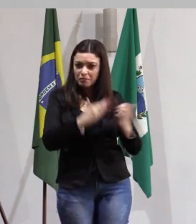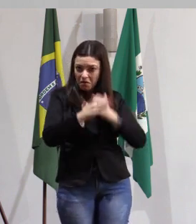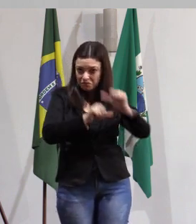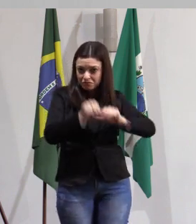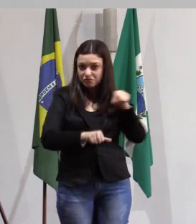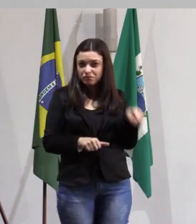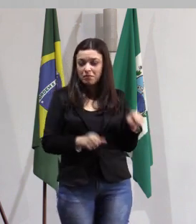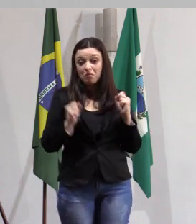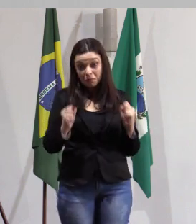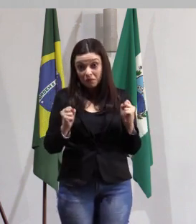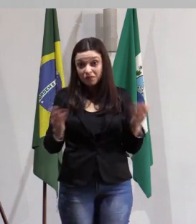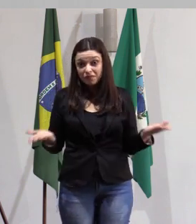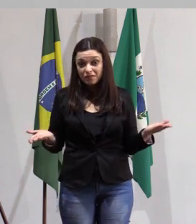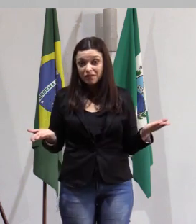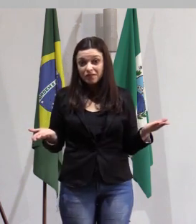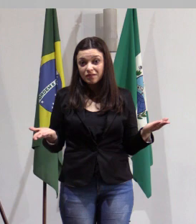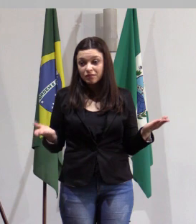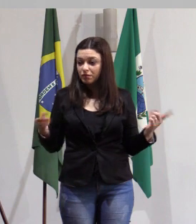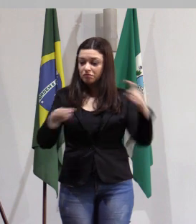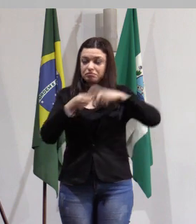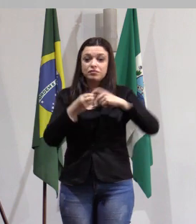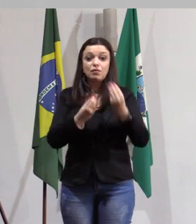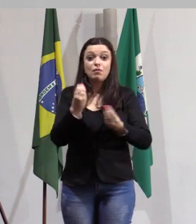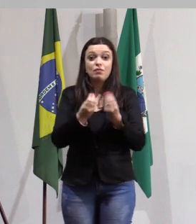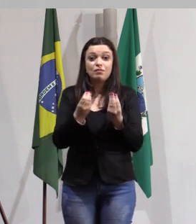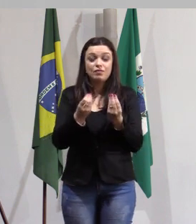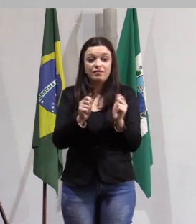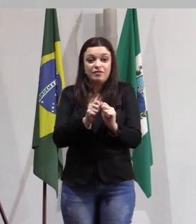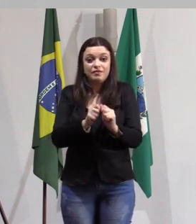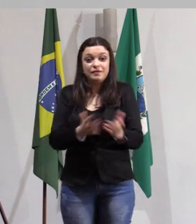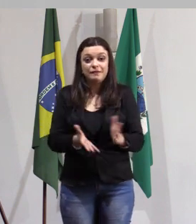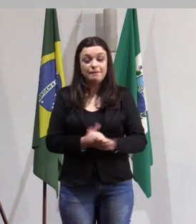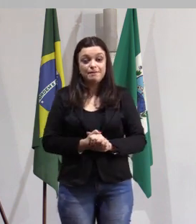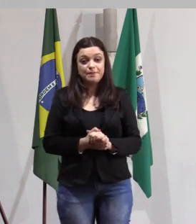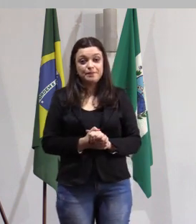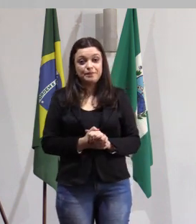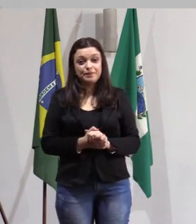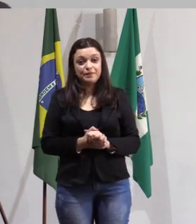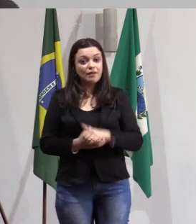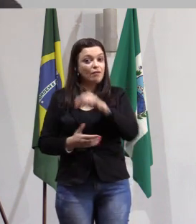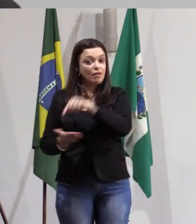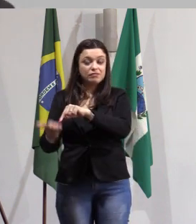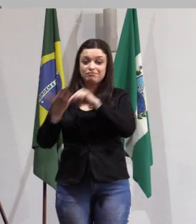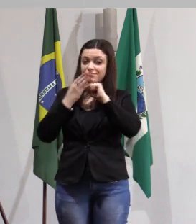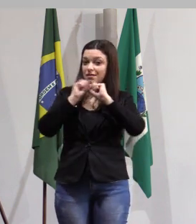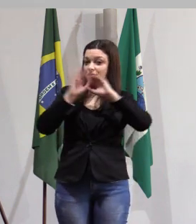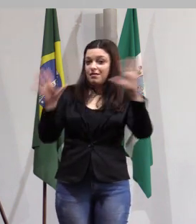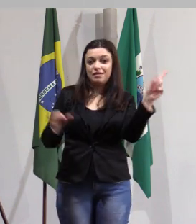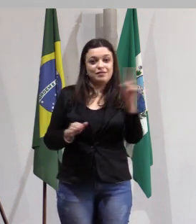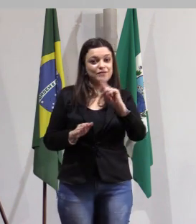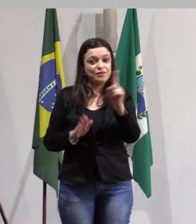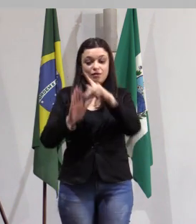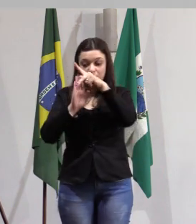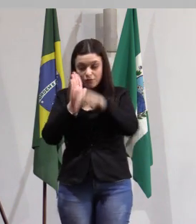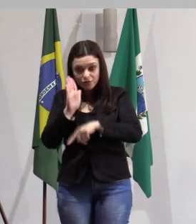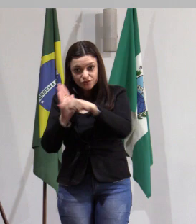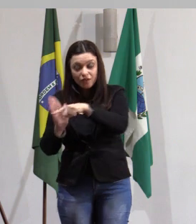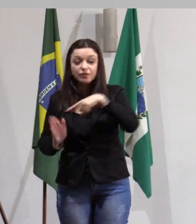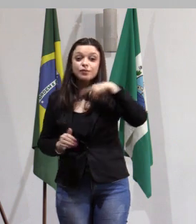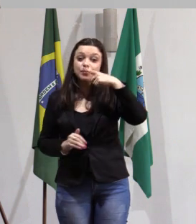Ou podem virar empresas? Dúvidas ainda no seguinte